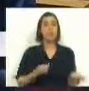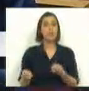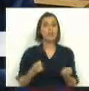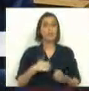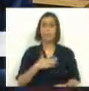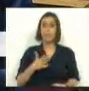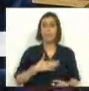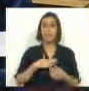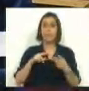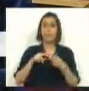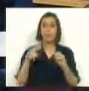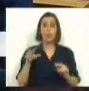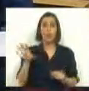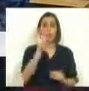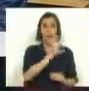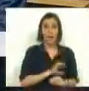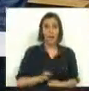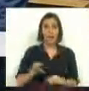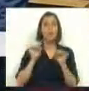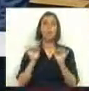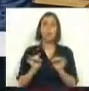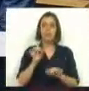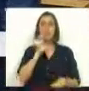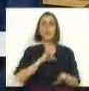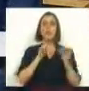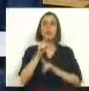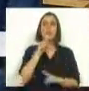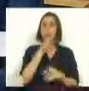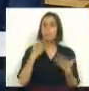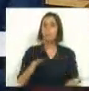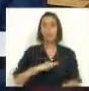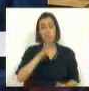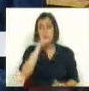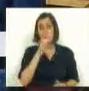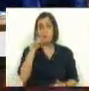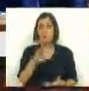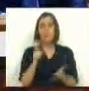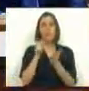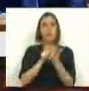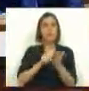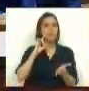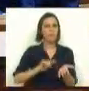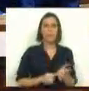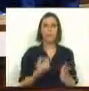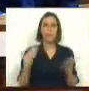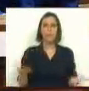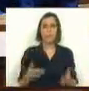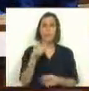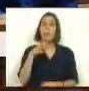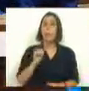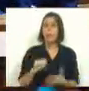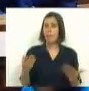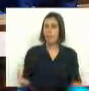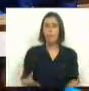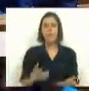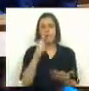das empresas locais. Estes, senhoras e senhores deputados, Sr. Ministro, são pontos fundamentais para o Partido Socialista